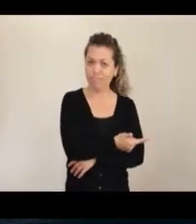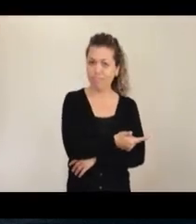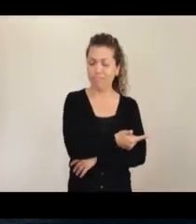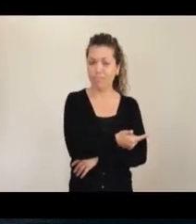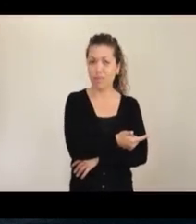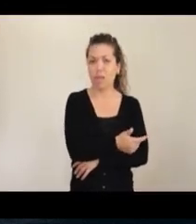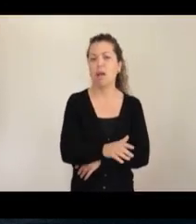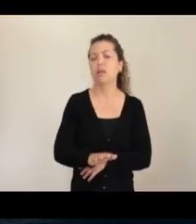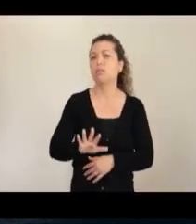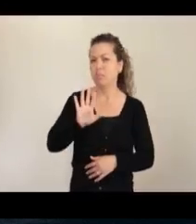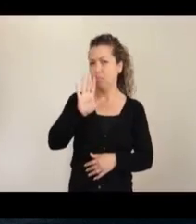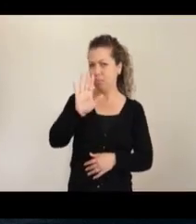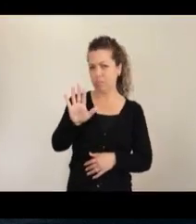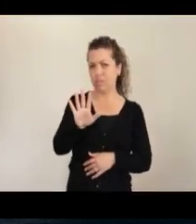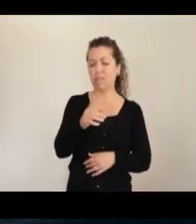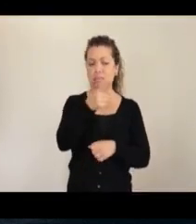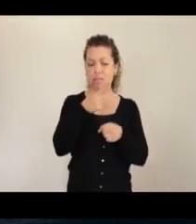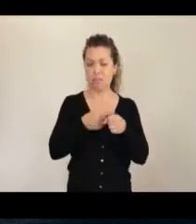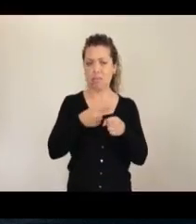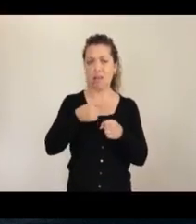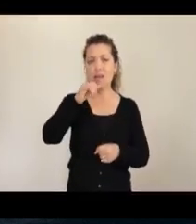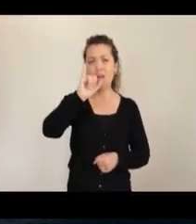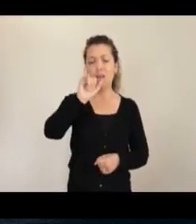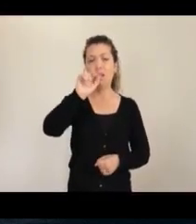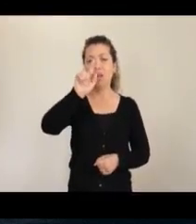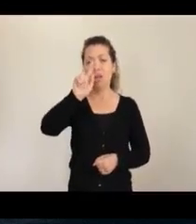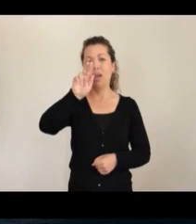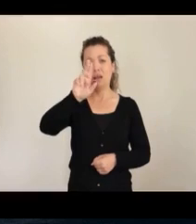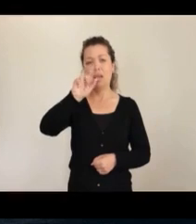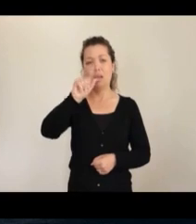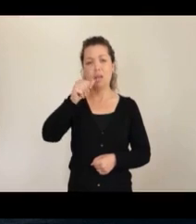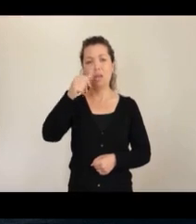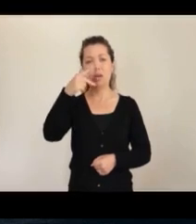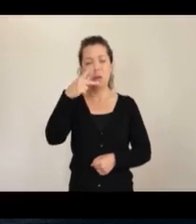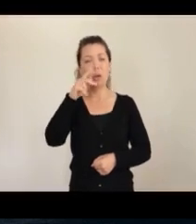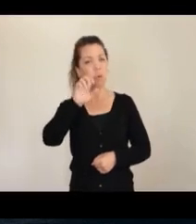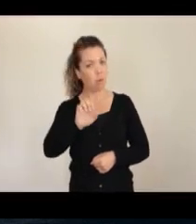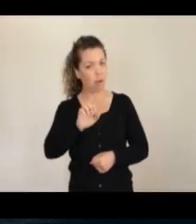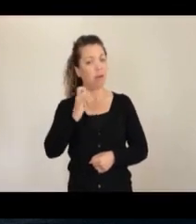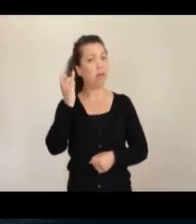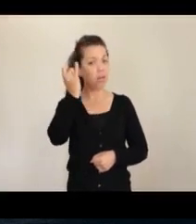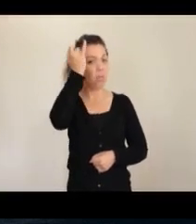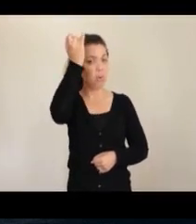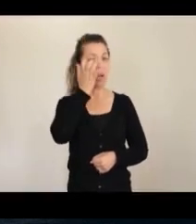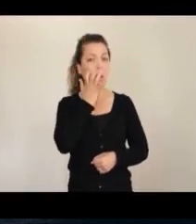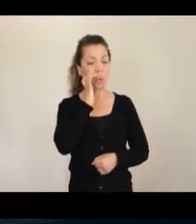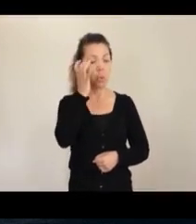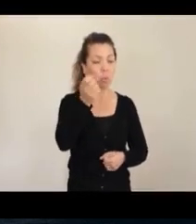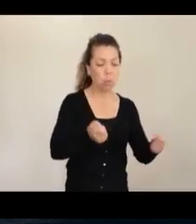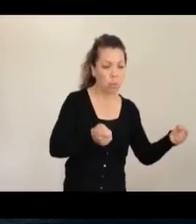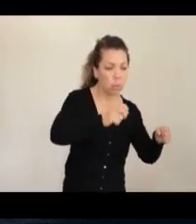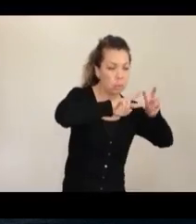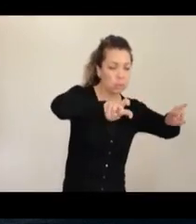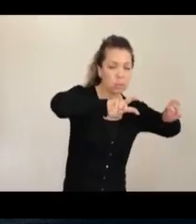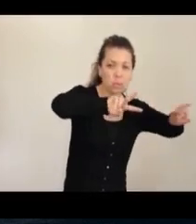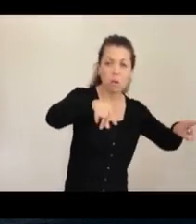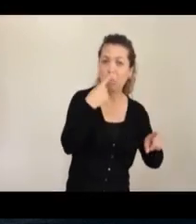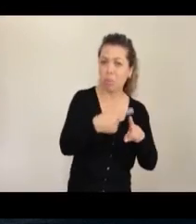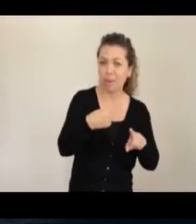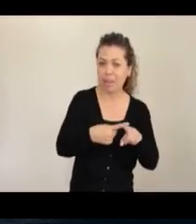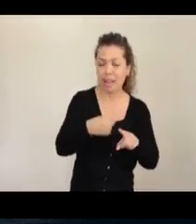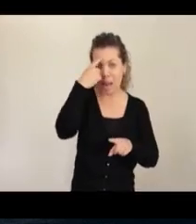e pelas costas nas proximidades do curso do rio Ribeira, fez dela ponto estratégico já no século XVII, quando